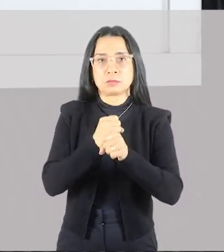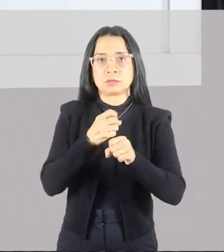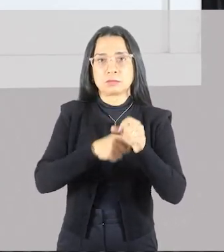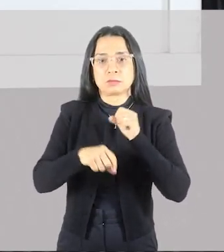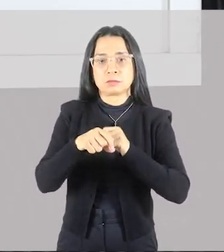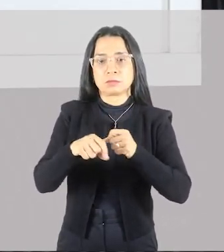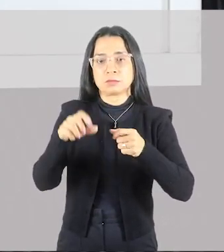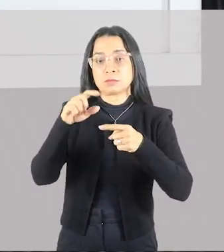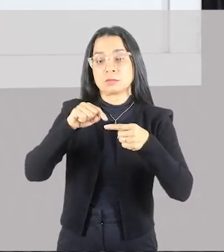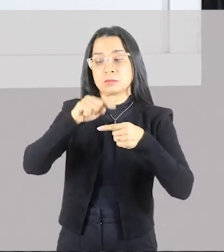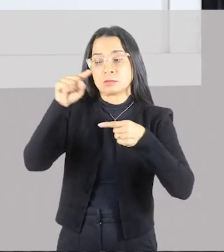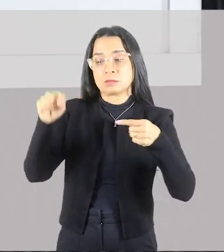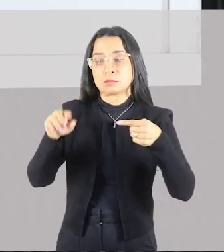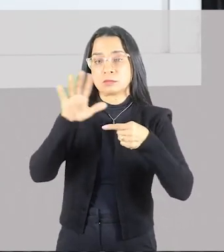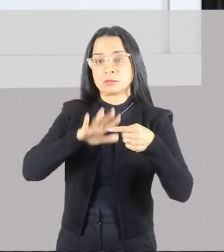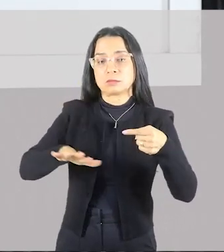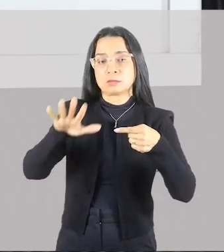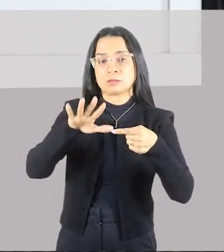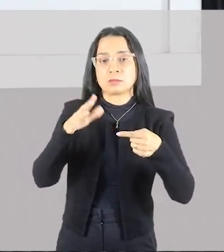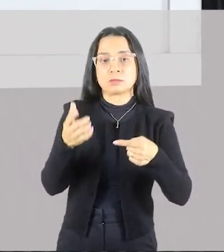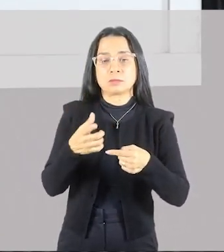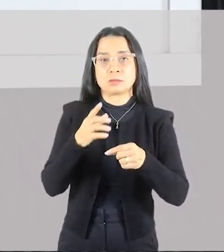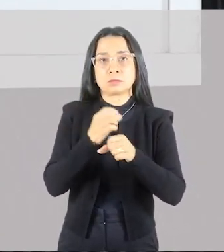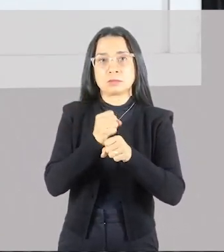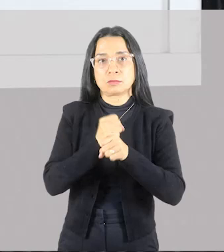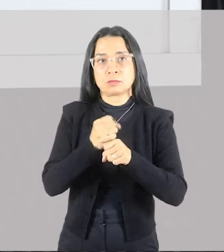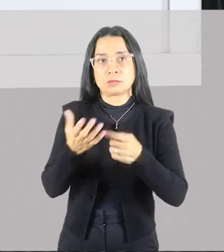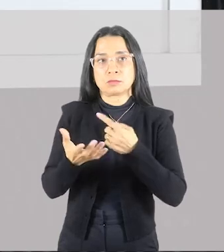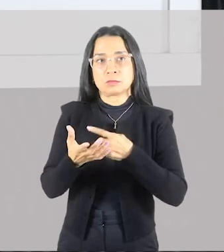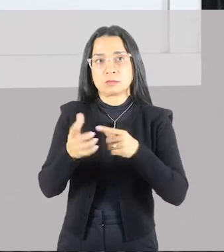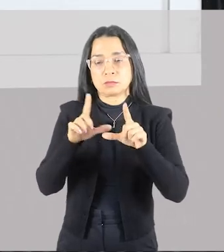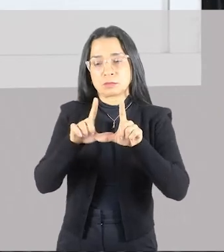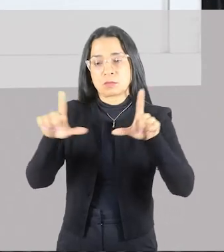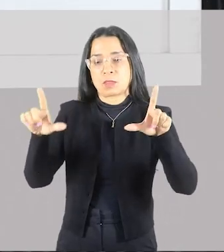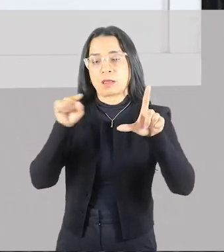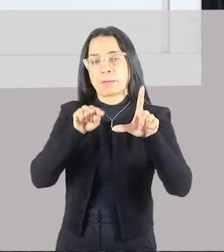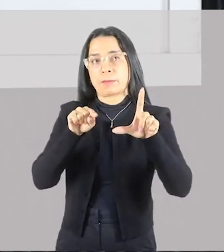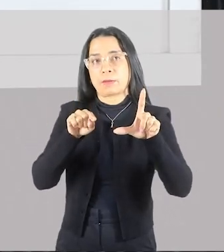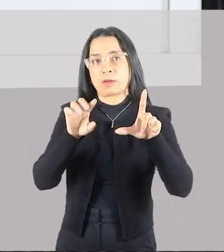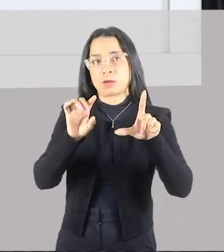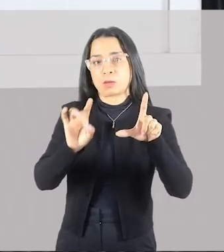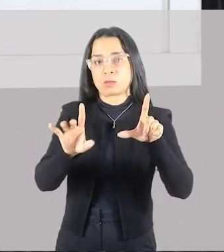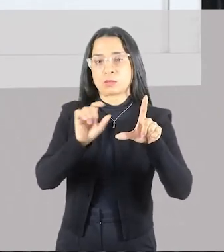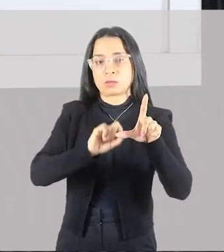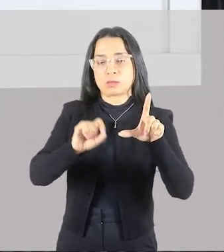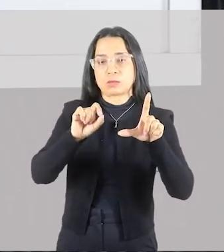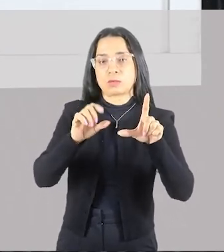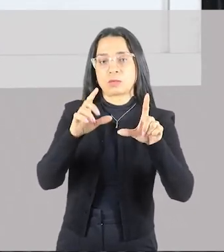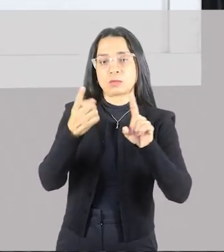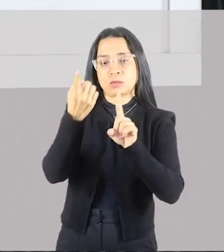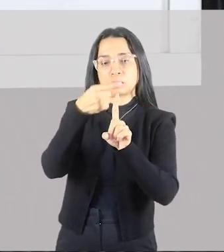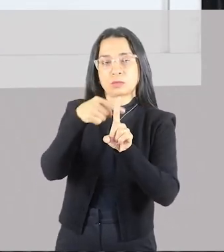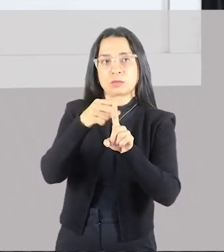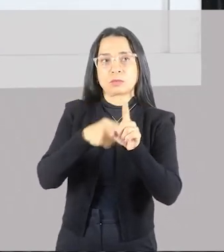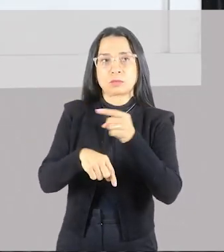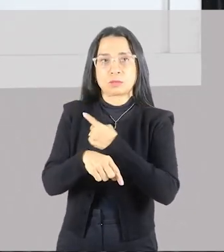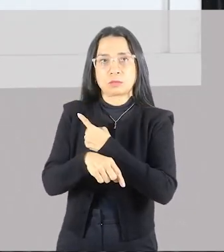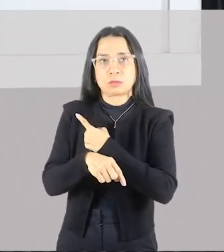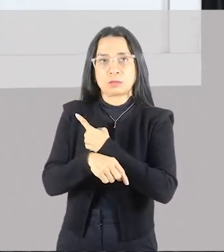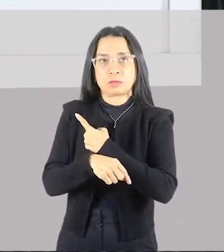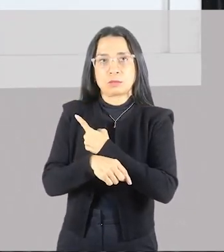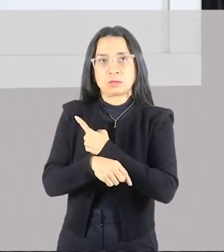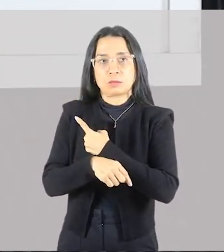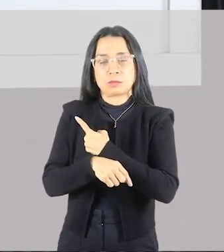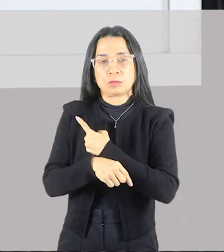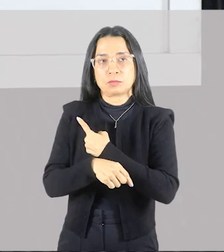das duas partes. Para você calcular a área da placa, basta você somar. A área da placa vai ser a área